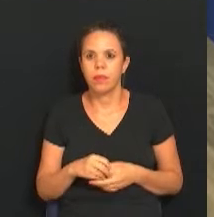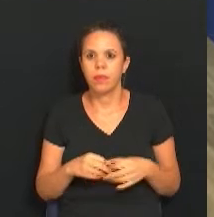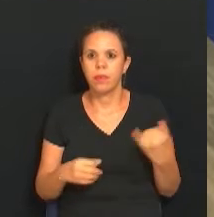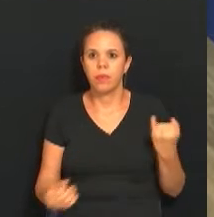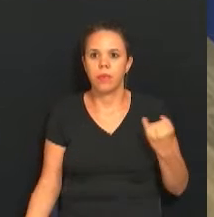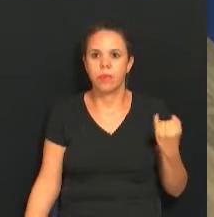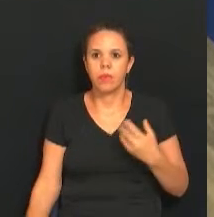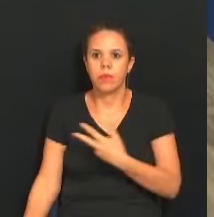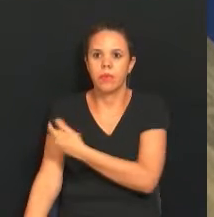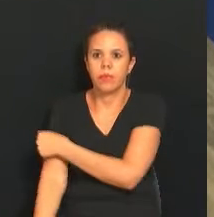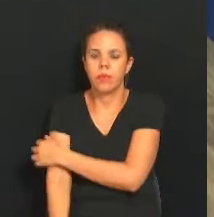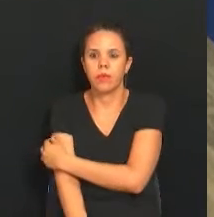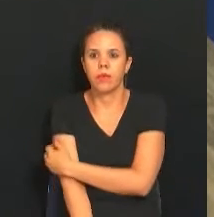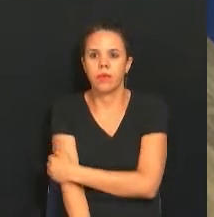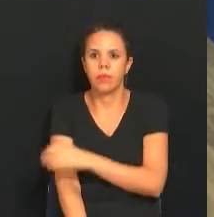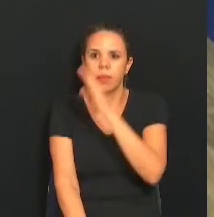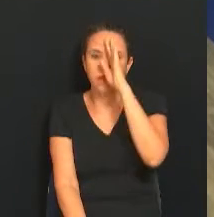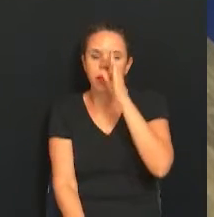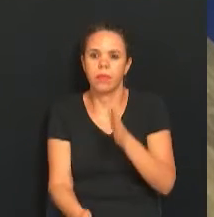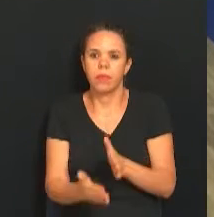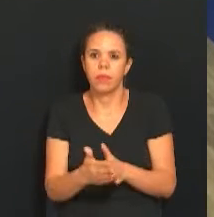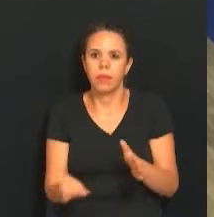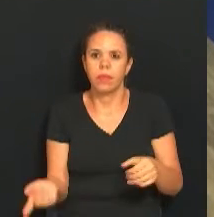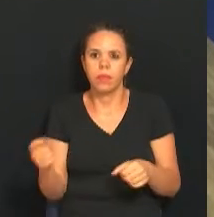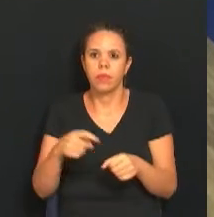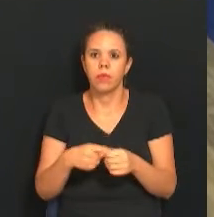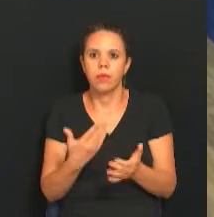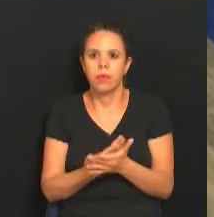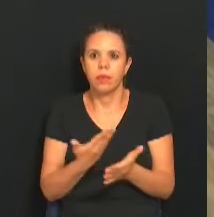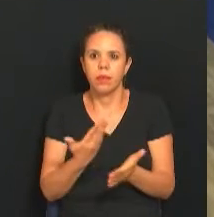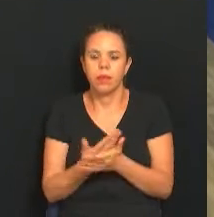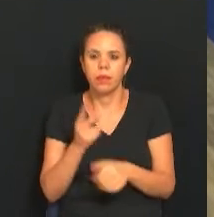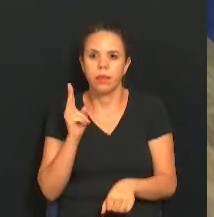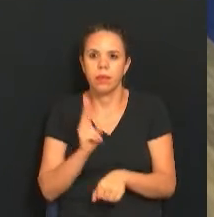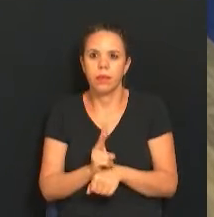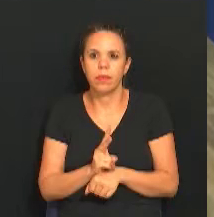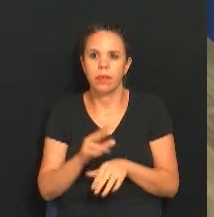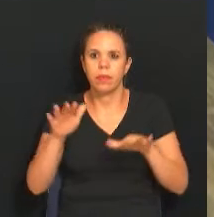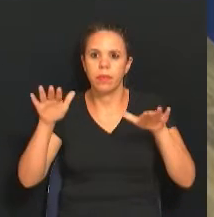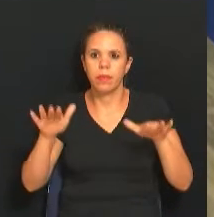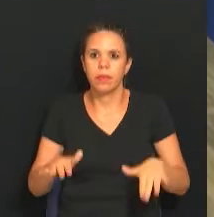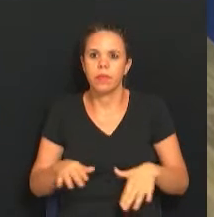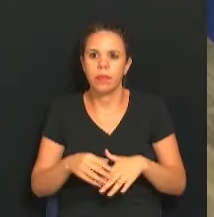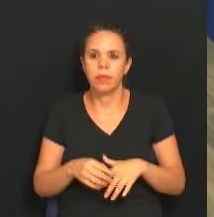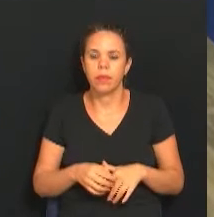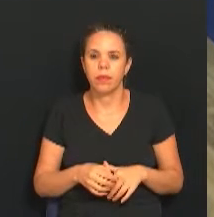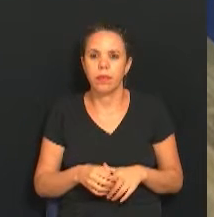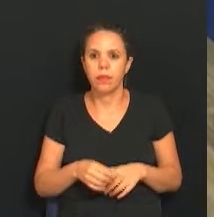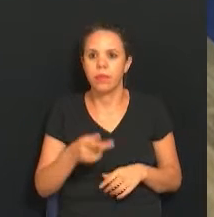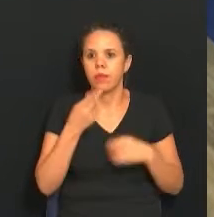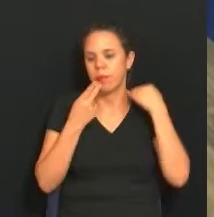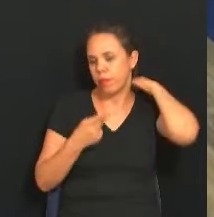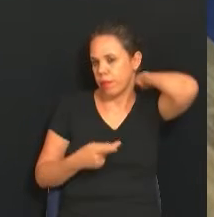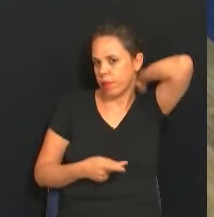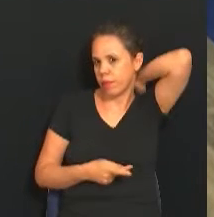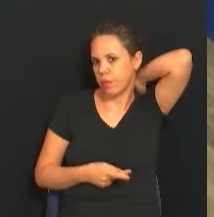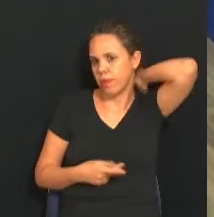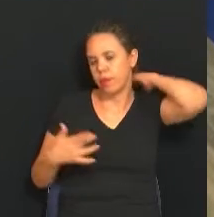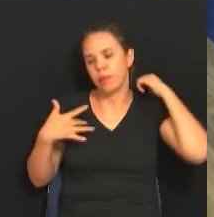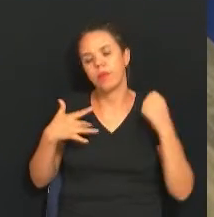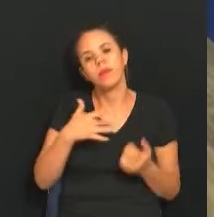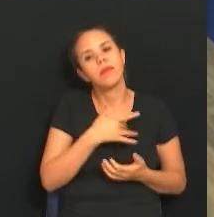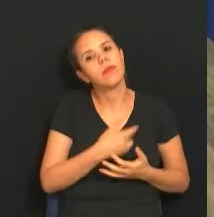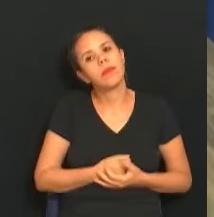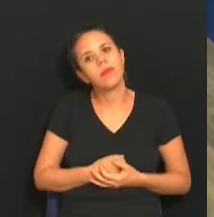da vacinação Principalmente nesse momento de volta às aulas é proteger todos os nossos pequenos mina a gente falou ali um pouquinho sobre saúde